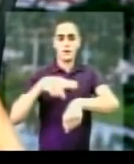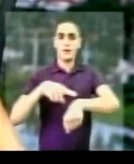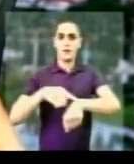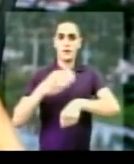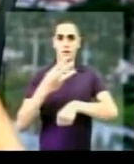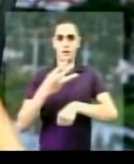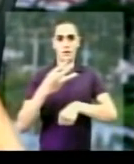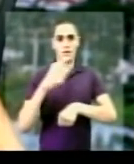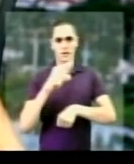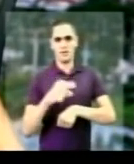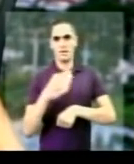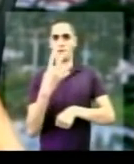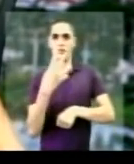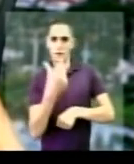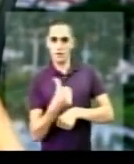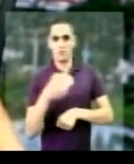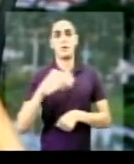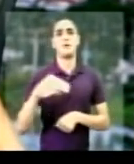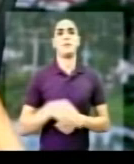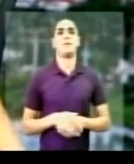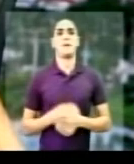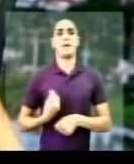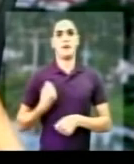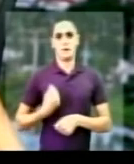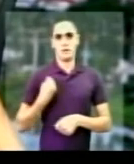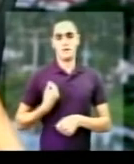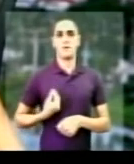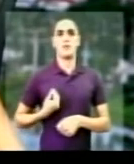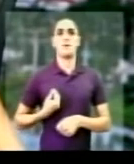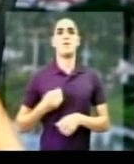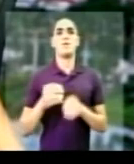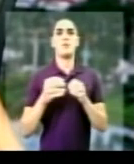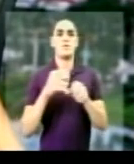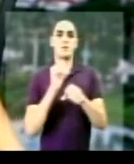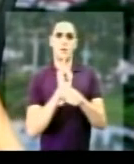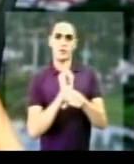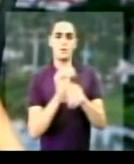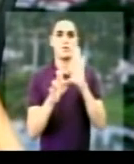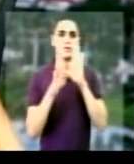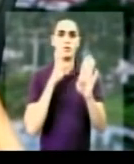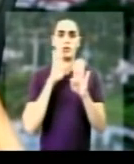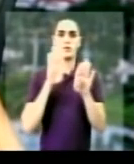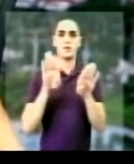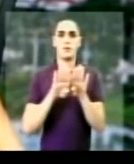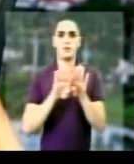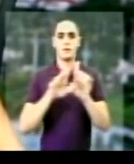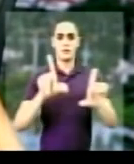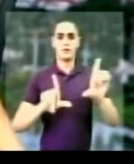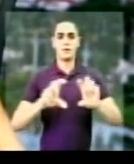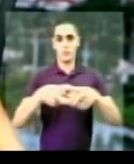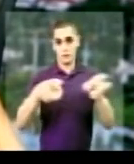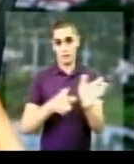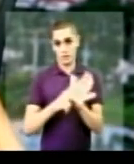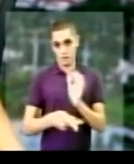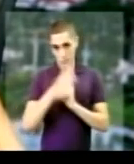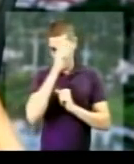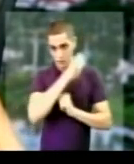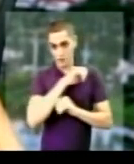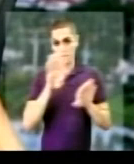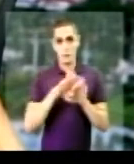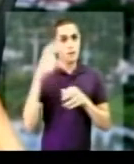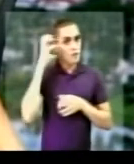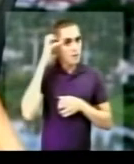e 46 minutos. Nós estamos ao vivo pelo YouTube, Facebook, TV Câmara de Rio Preto e